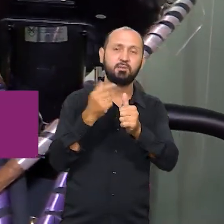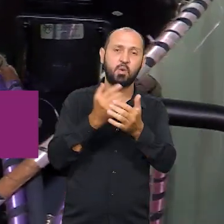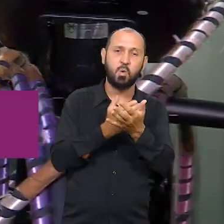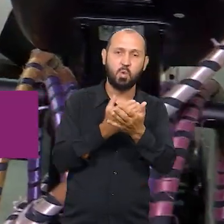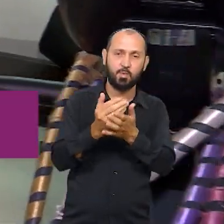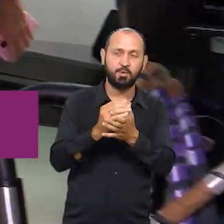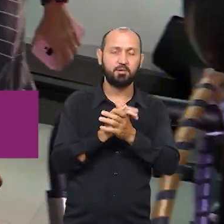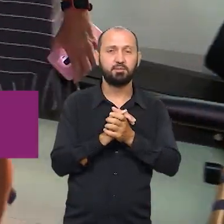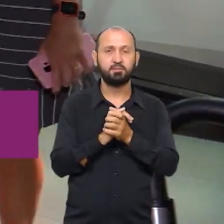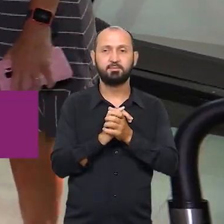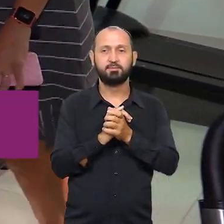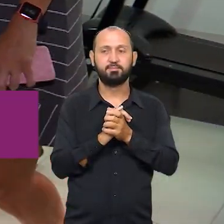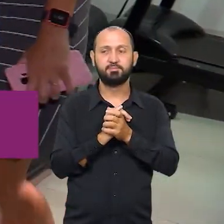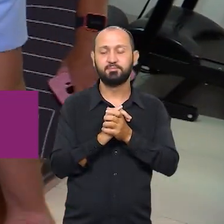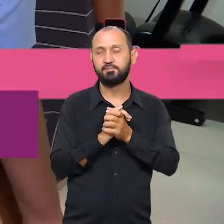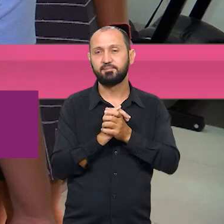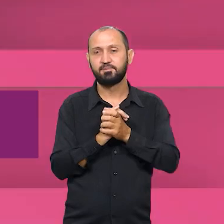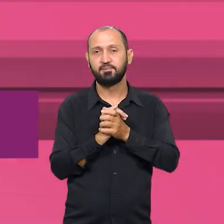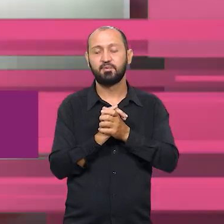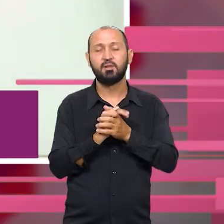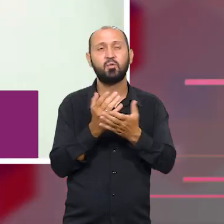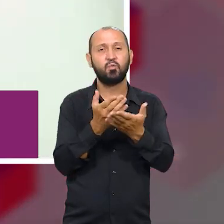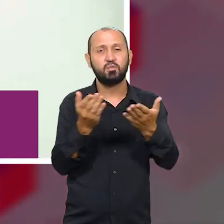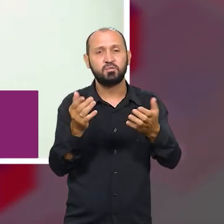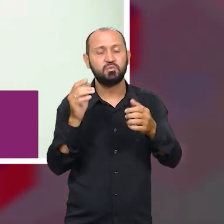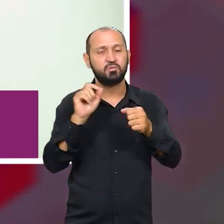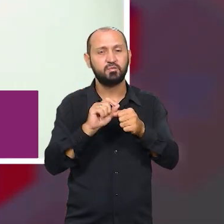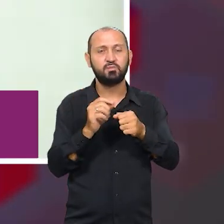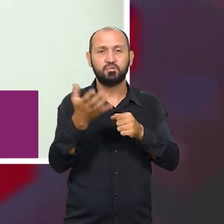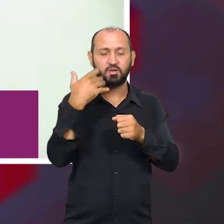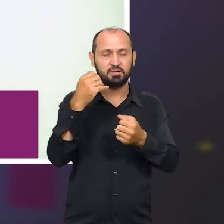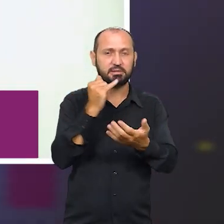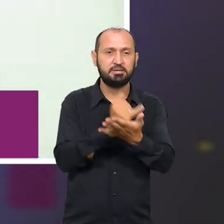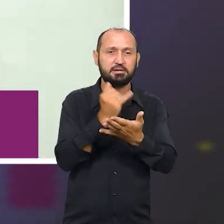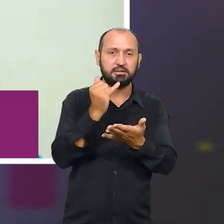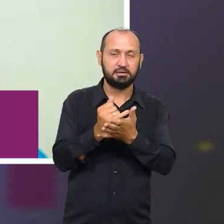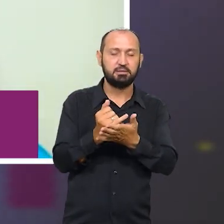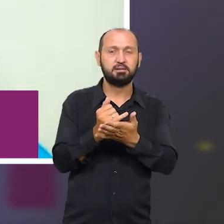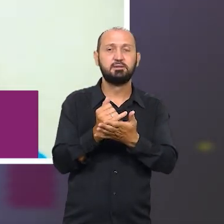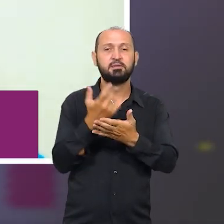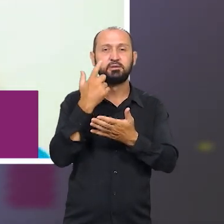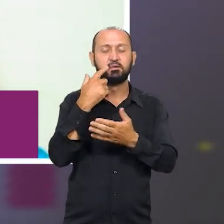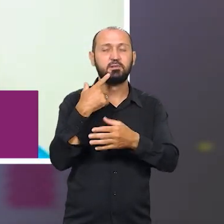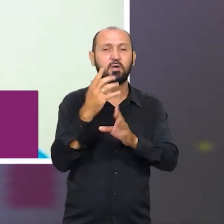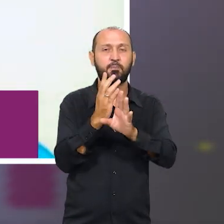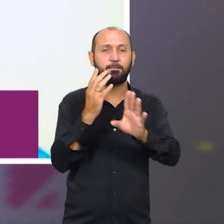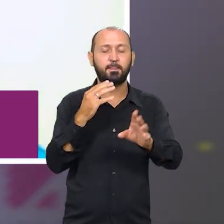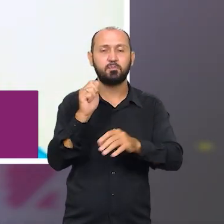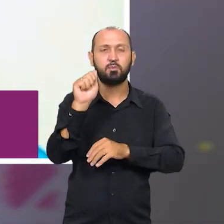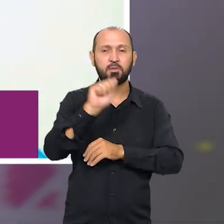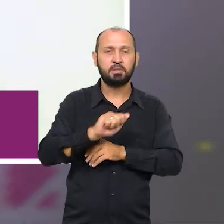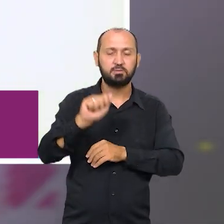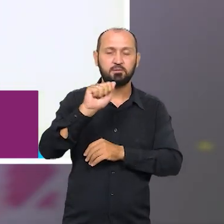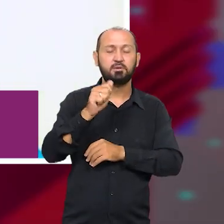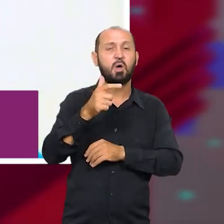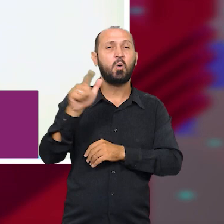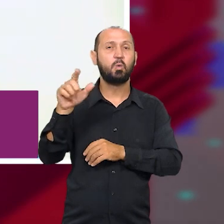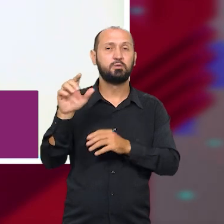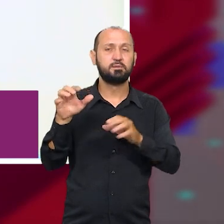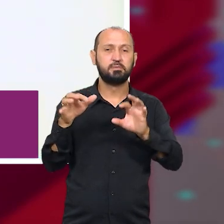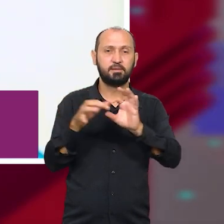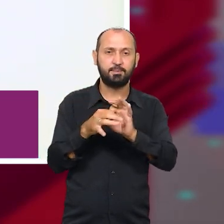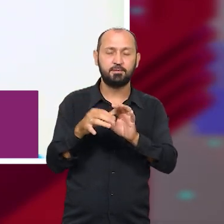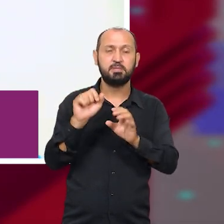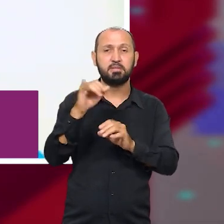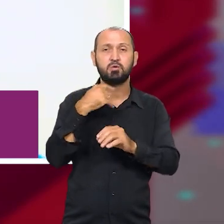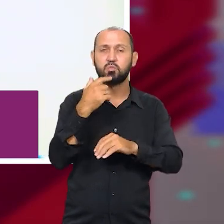momento, e façam a inscrição lá na lista de espera, não só da AMA, como outras associações. Se a